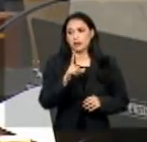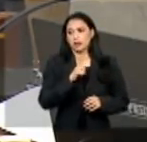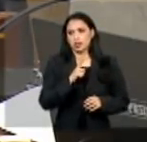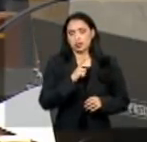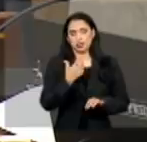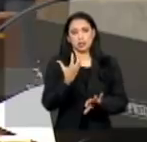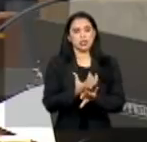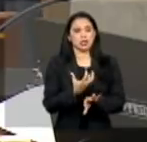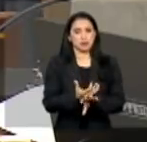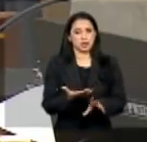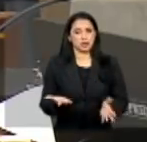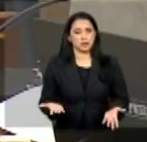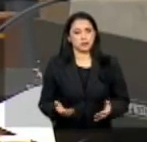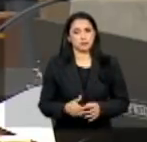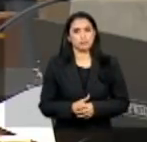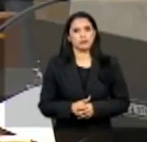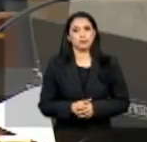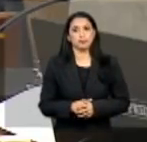matéria